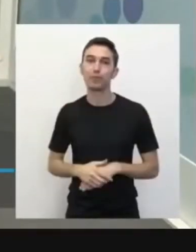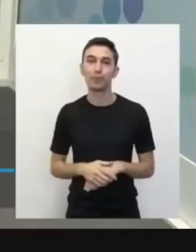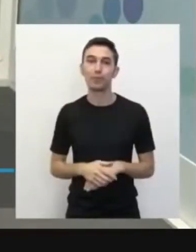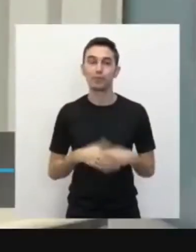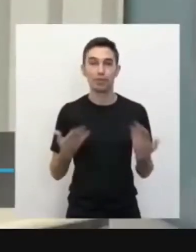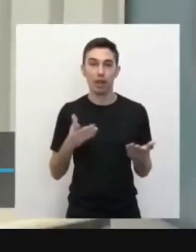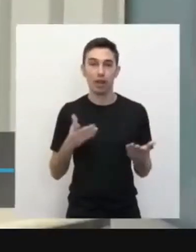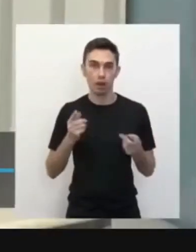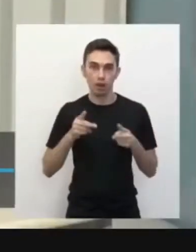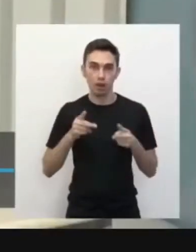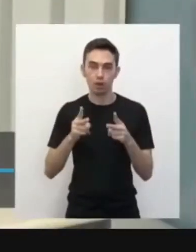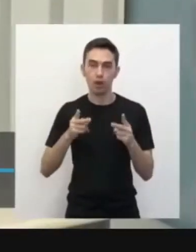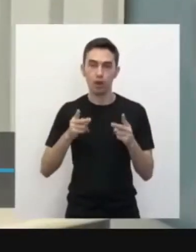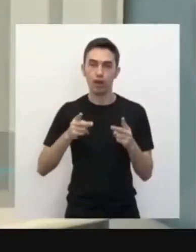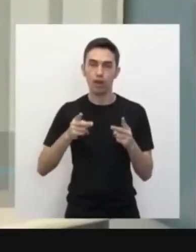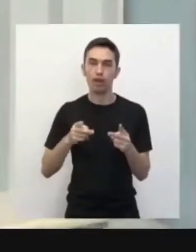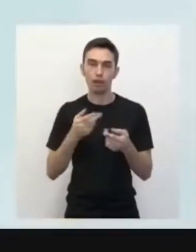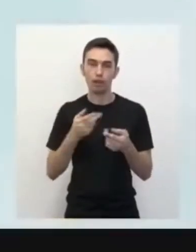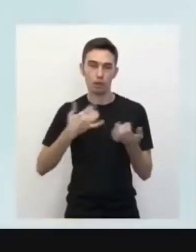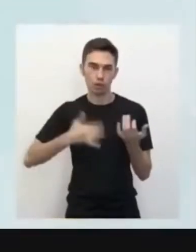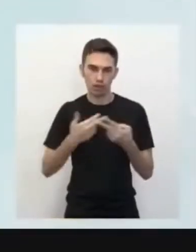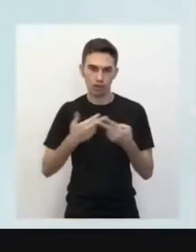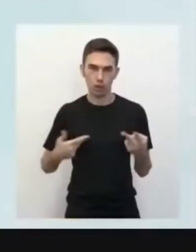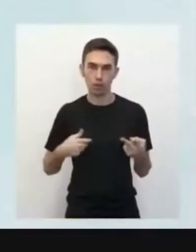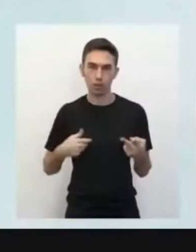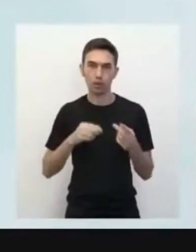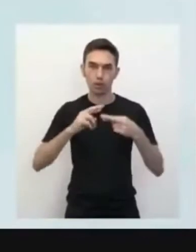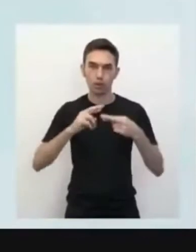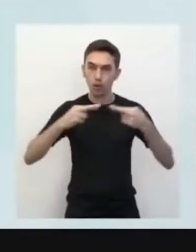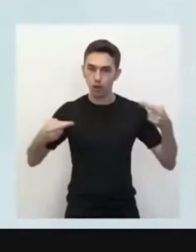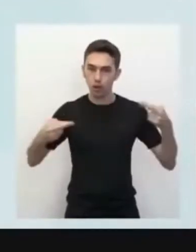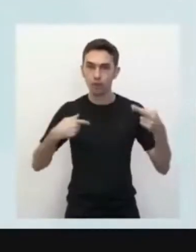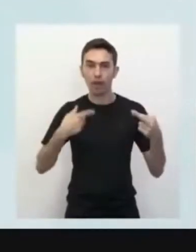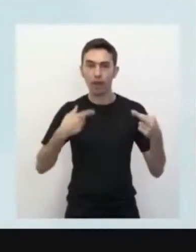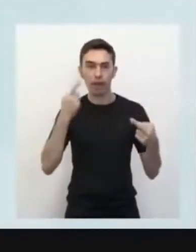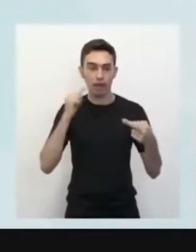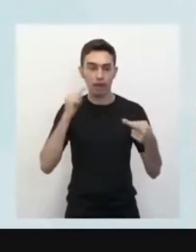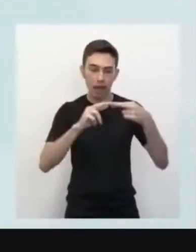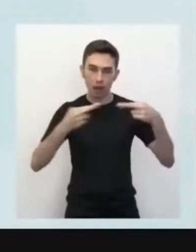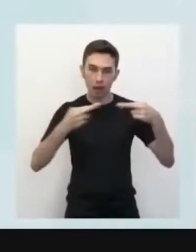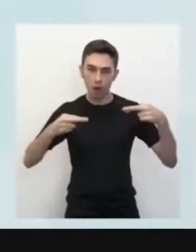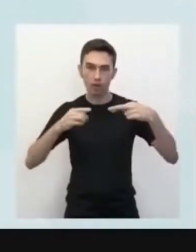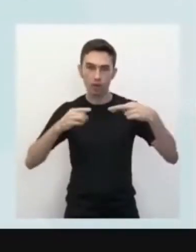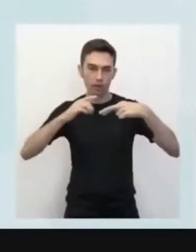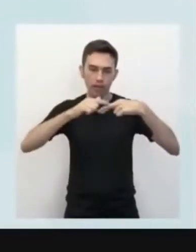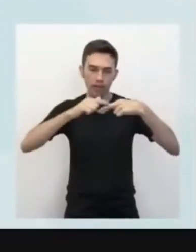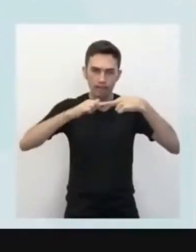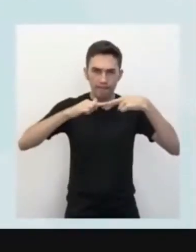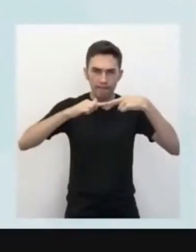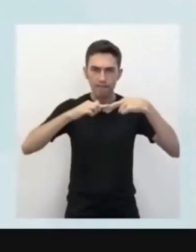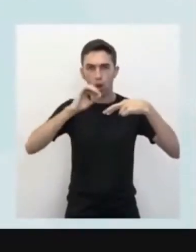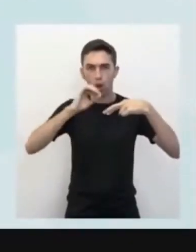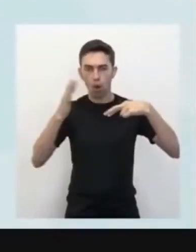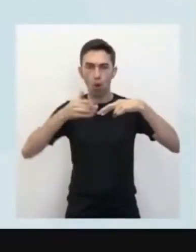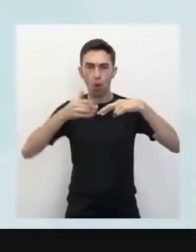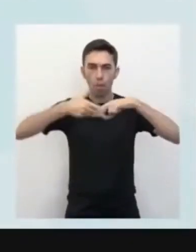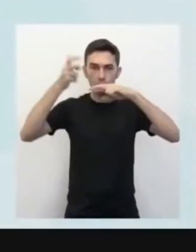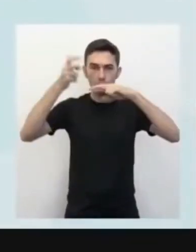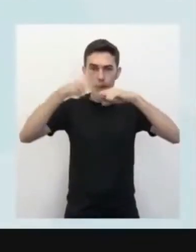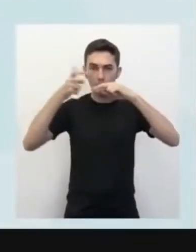para os instrumentos de corda. O som é produzido pela vibração de uma corda quando esta é friccionada ou percutida.